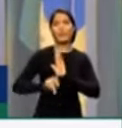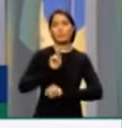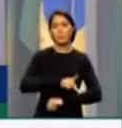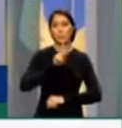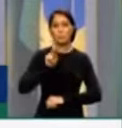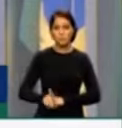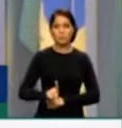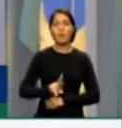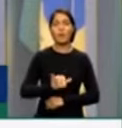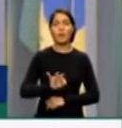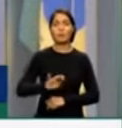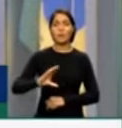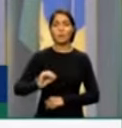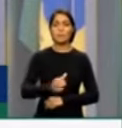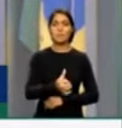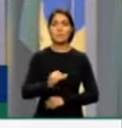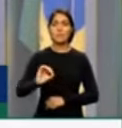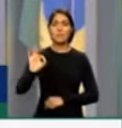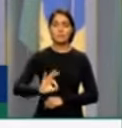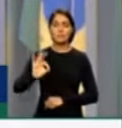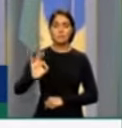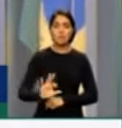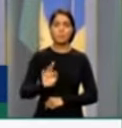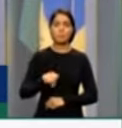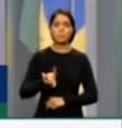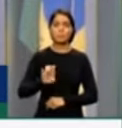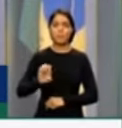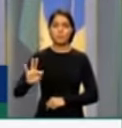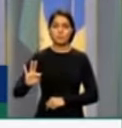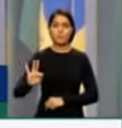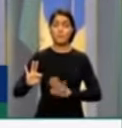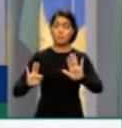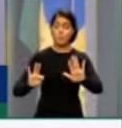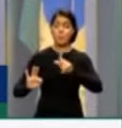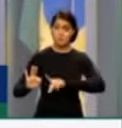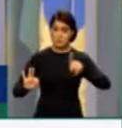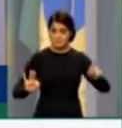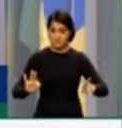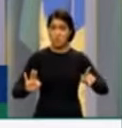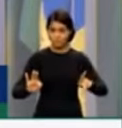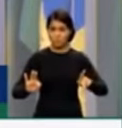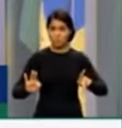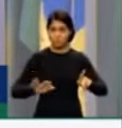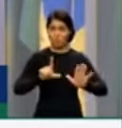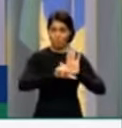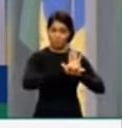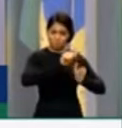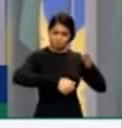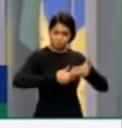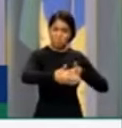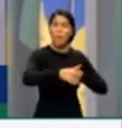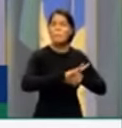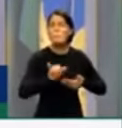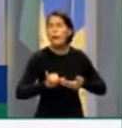do rateio de sessenta por cento dos precatórios do fundef o presidente sancionou a lei Mas no entanto o vetor essa parte